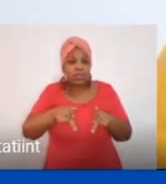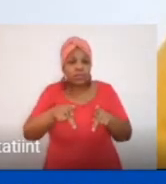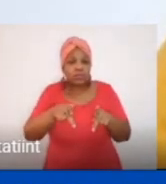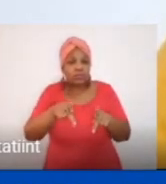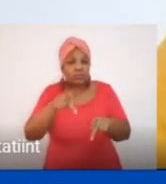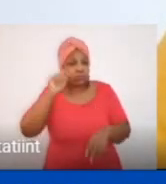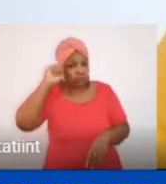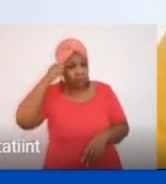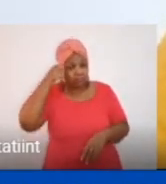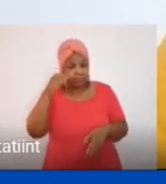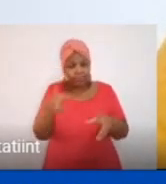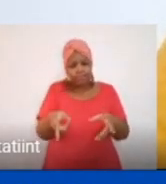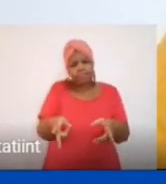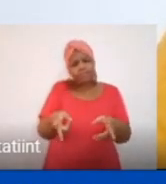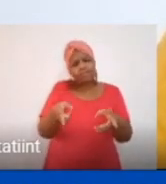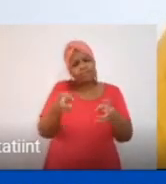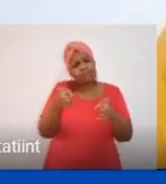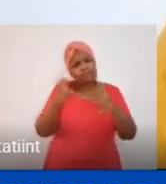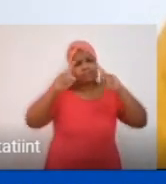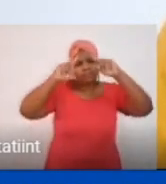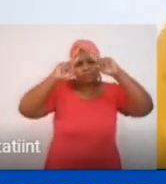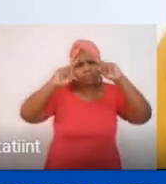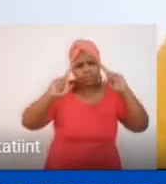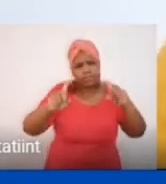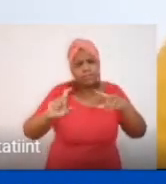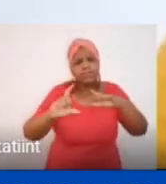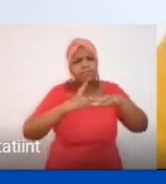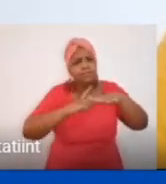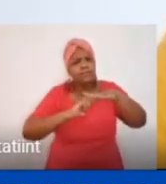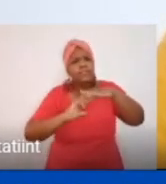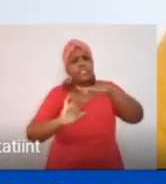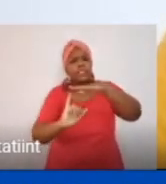perceber a violência institucional